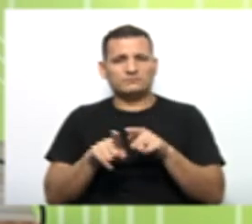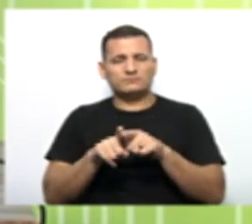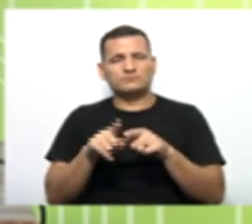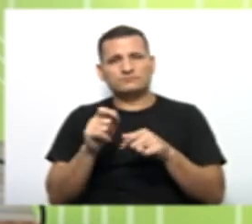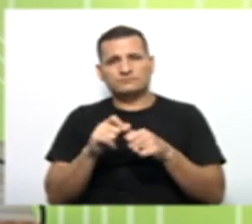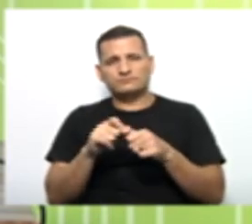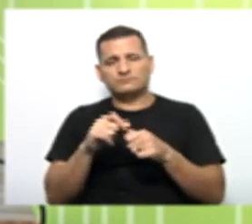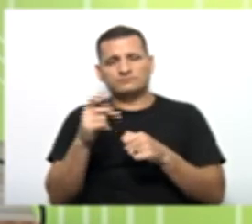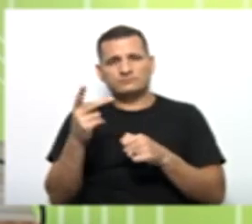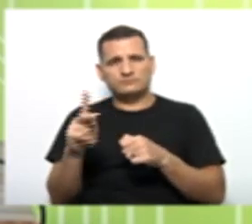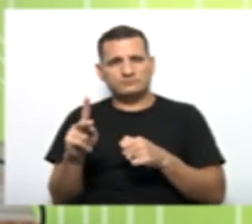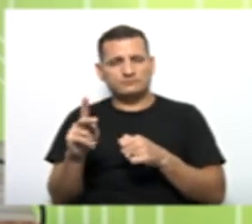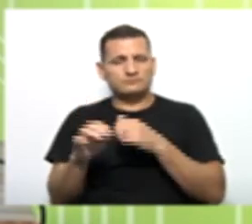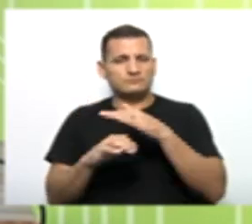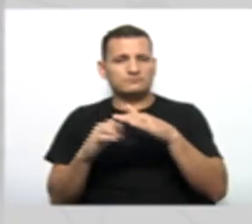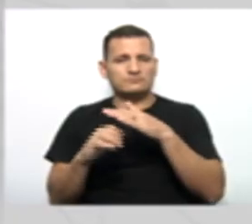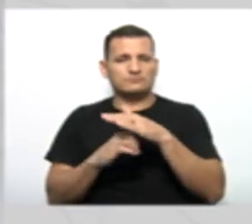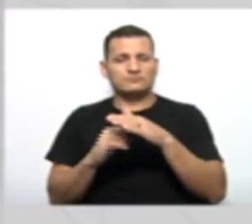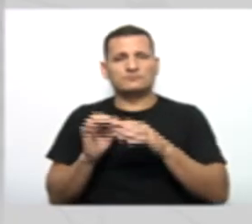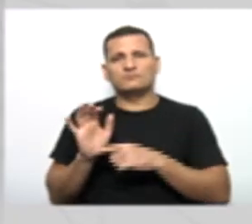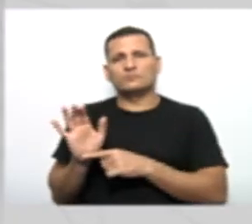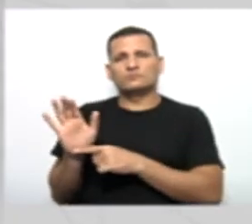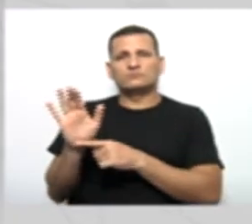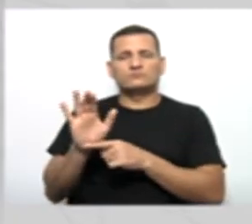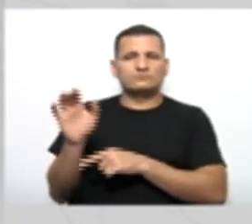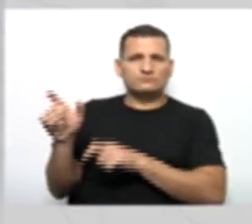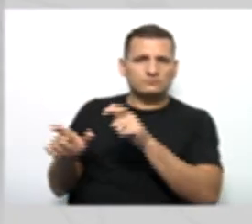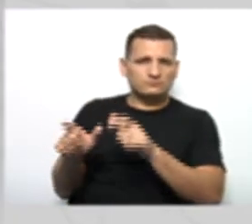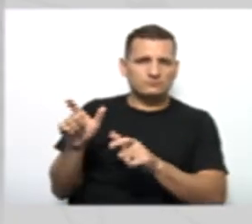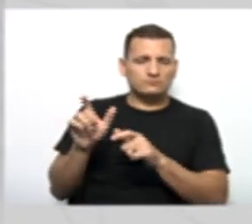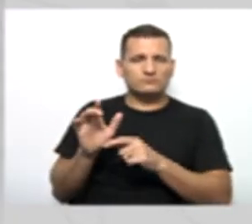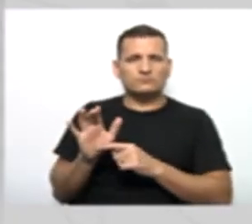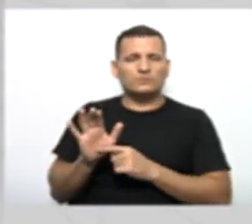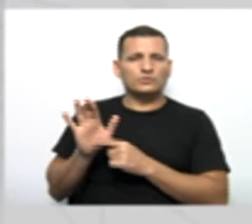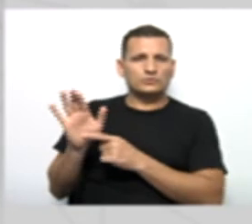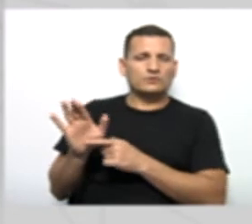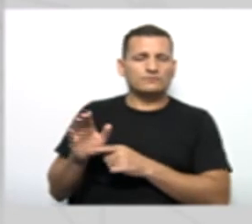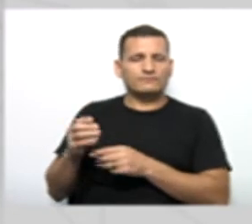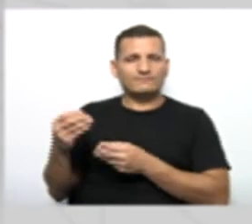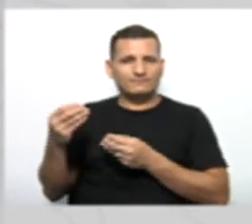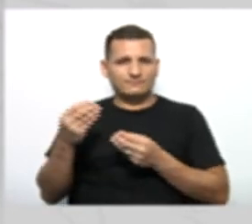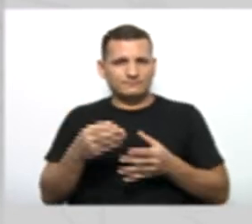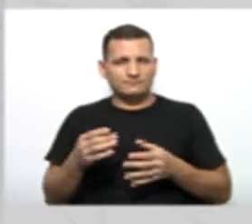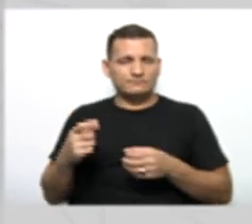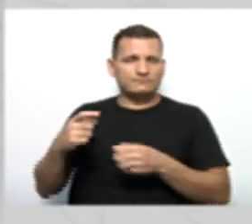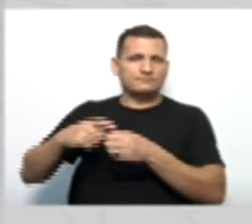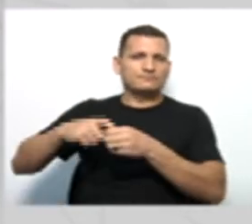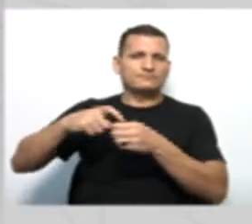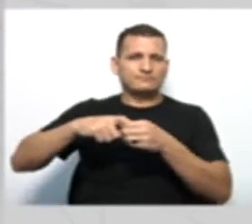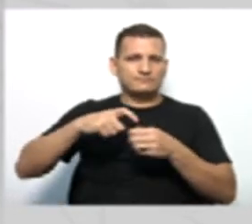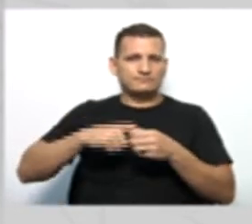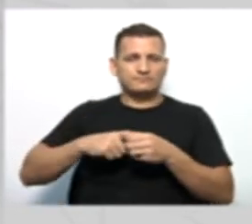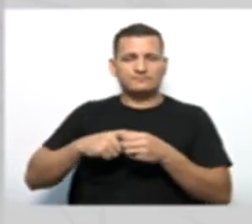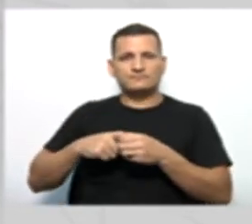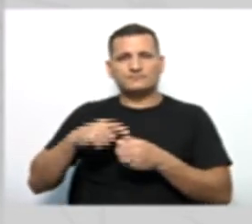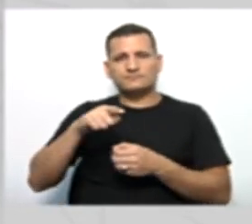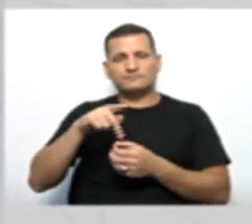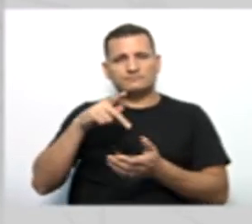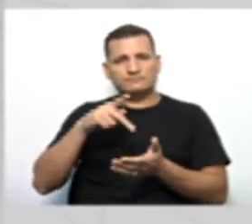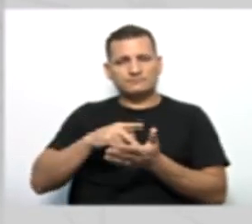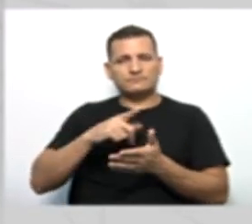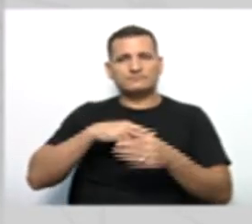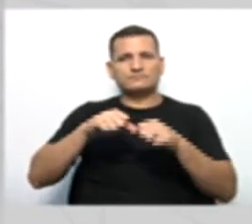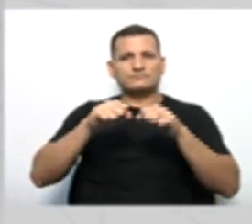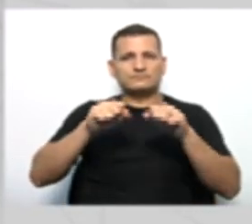independente para mostrar para os clientes, os fornecedores dela, os parceiros, que ela realmente tem um sistema de gestão ambiental